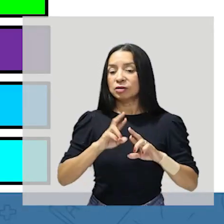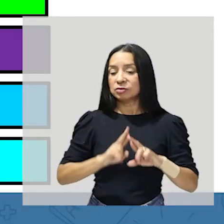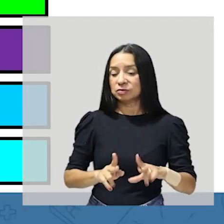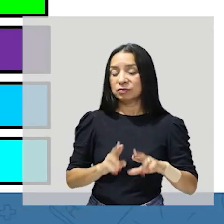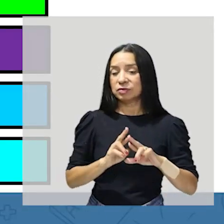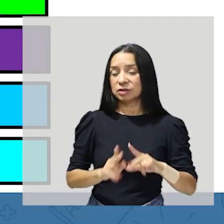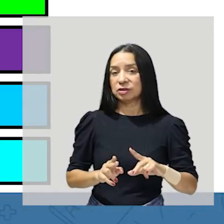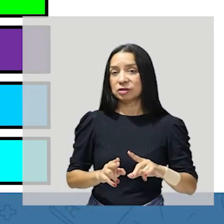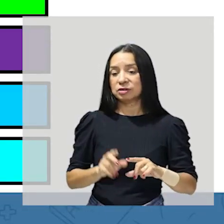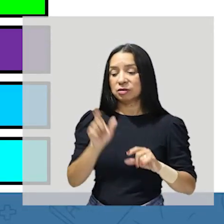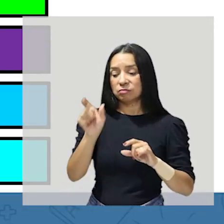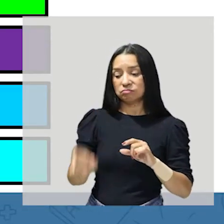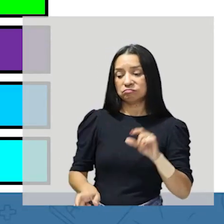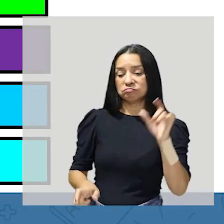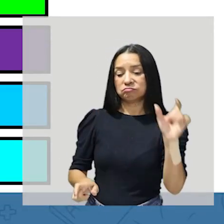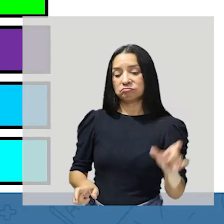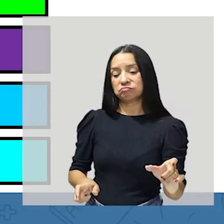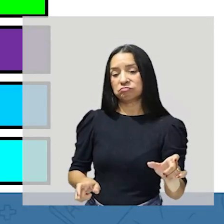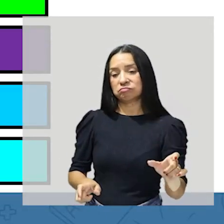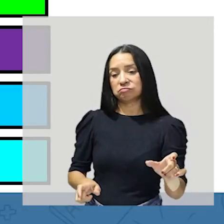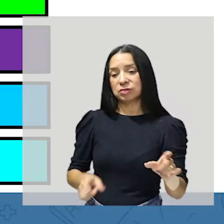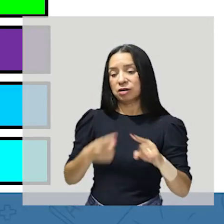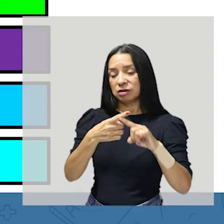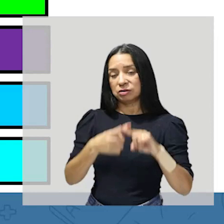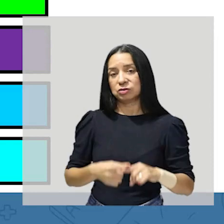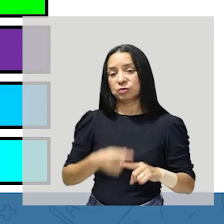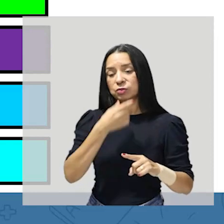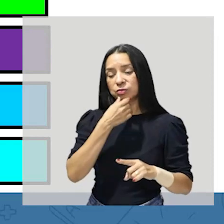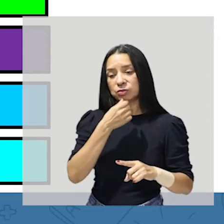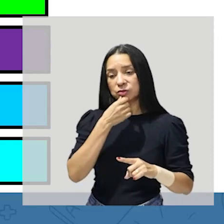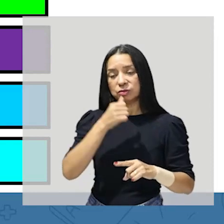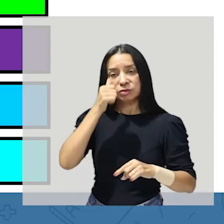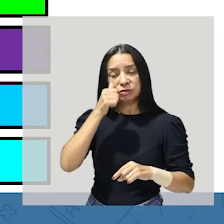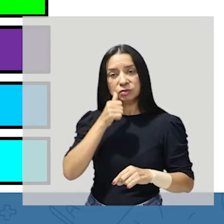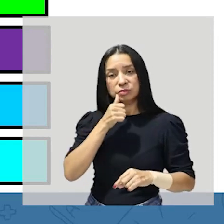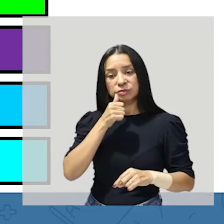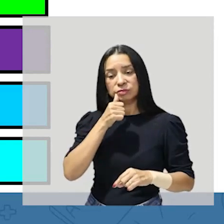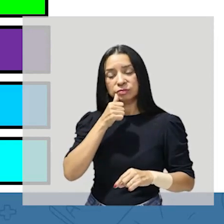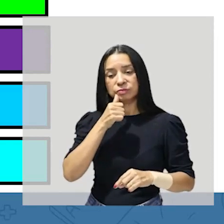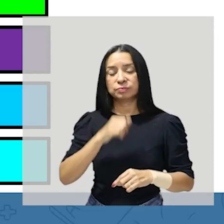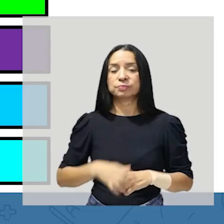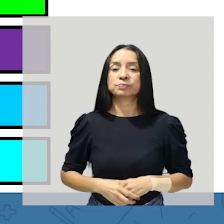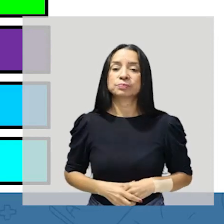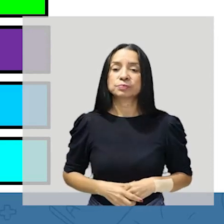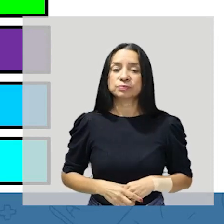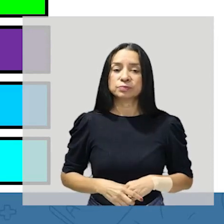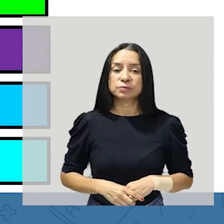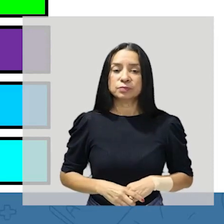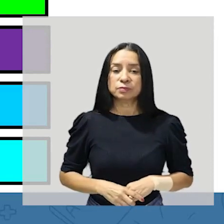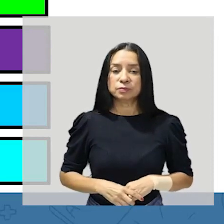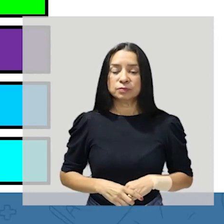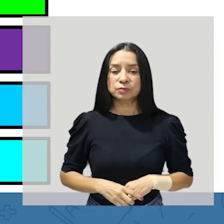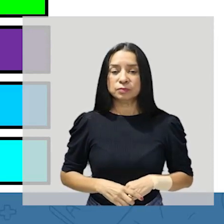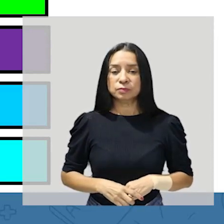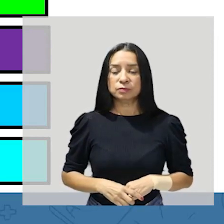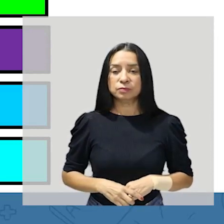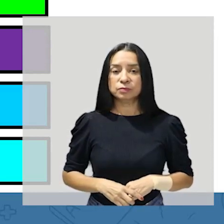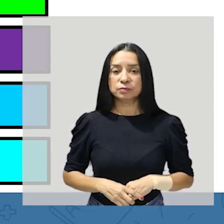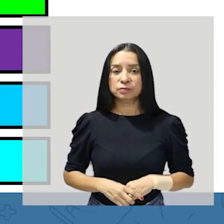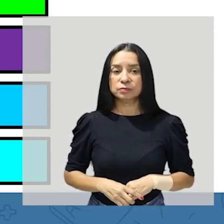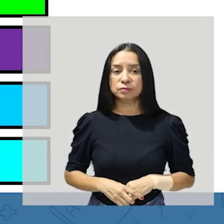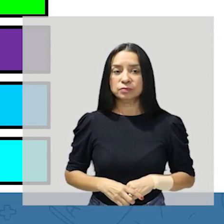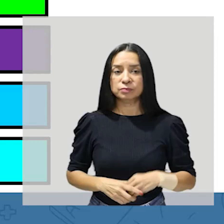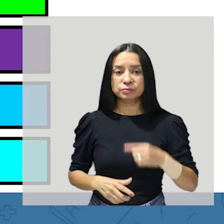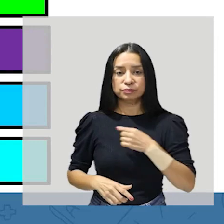distinção entre as disputas do masculino e a disputa do feminino. Em relação à